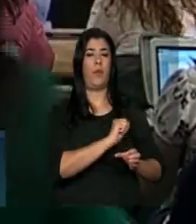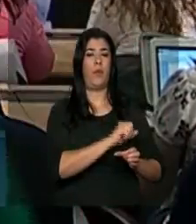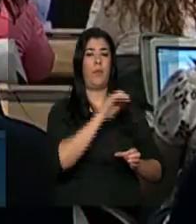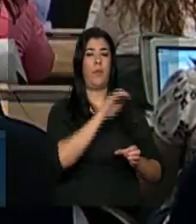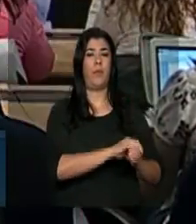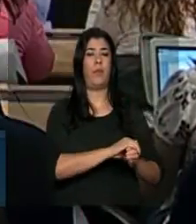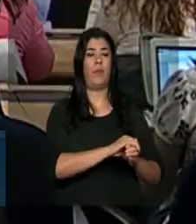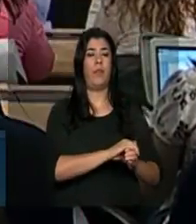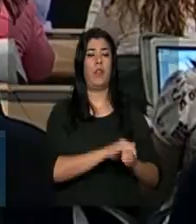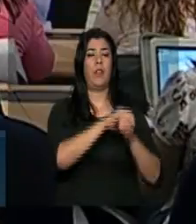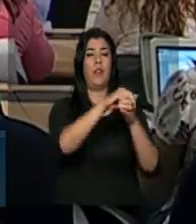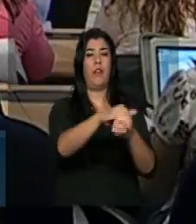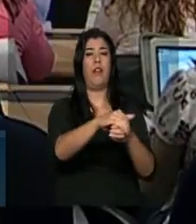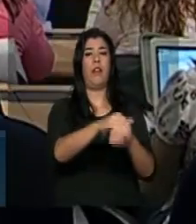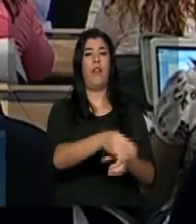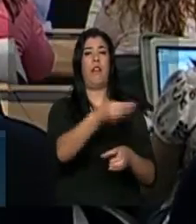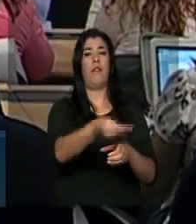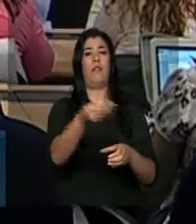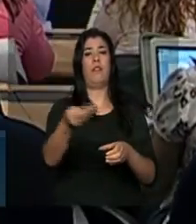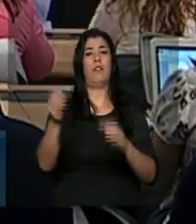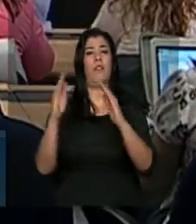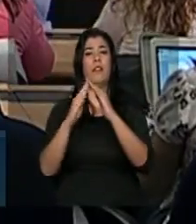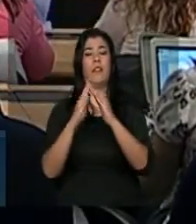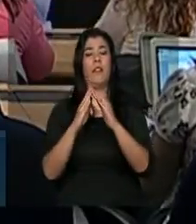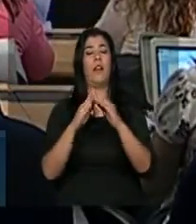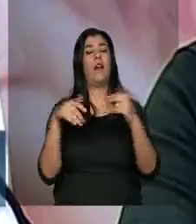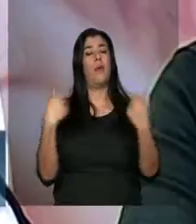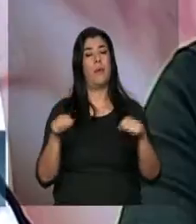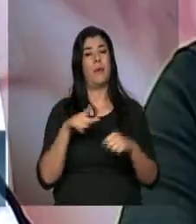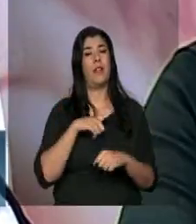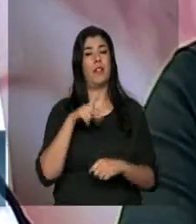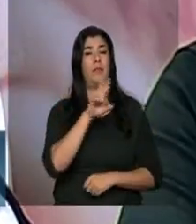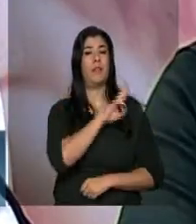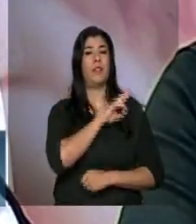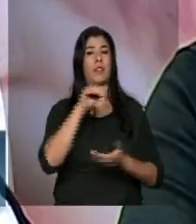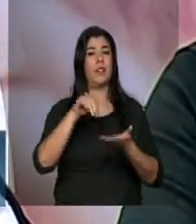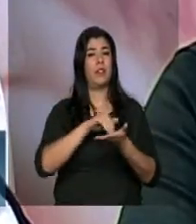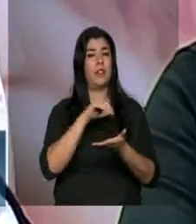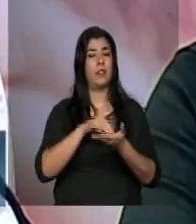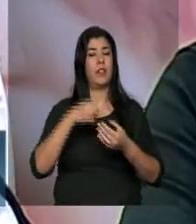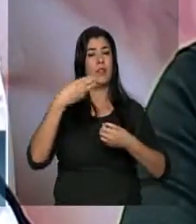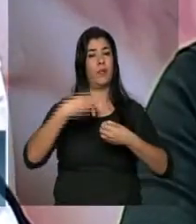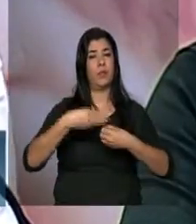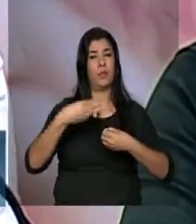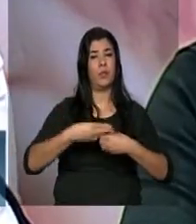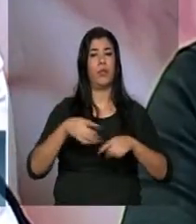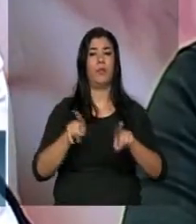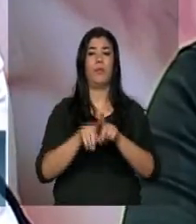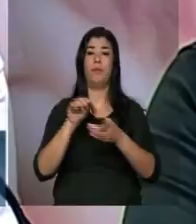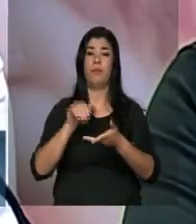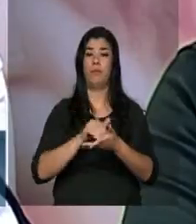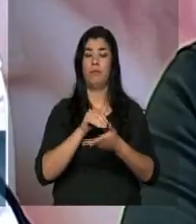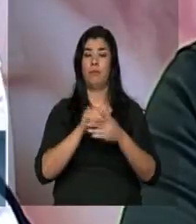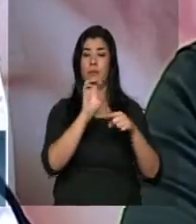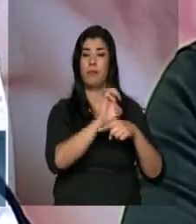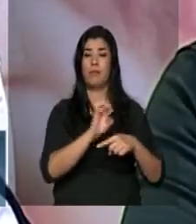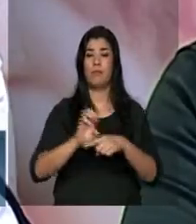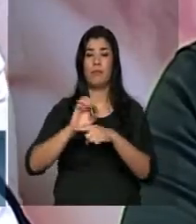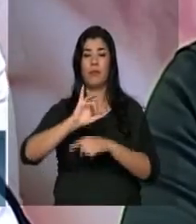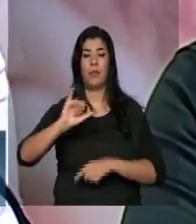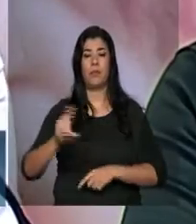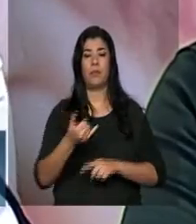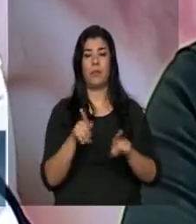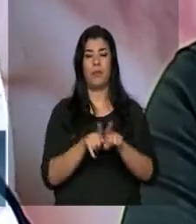compromisso efetivo das secretarias municipais e das secretarias estaduais de saúde. Aproveitando, então, já